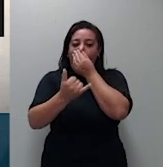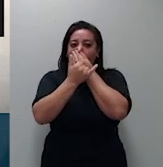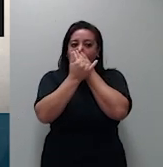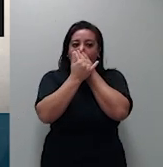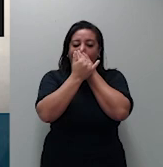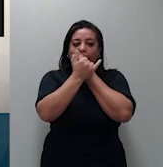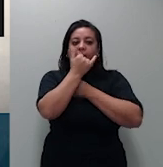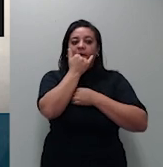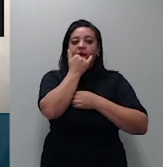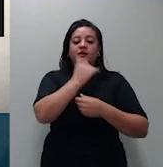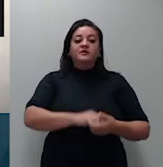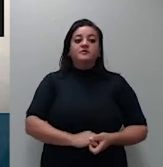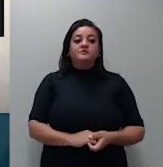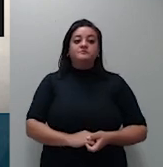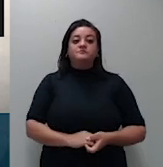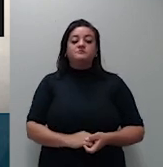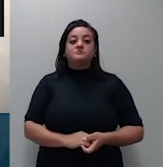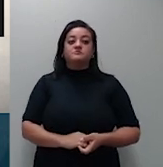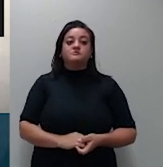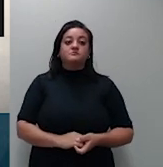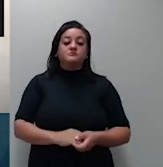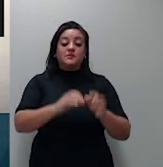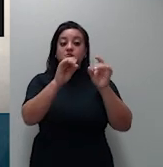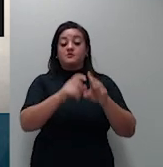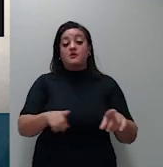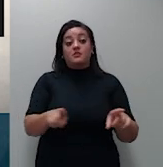esteja aqui especificado